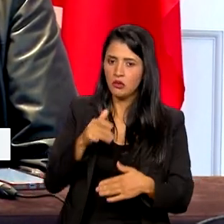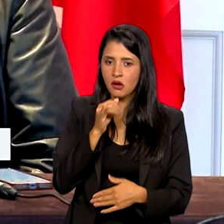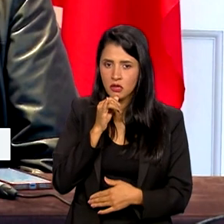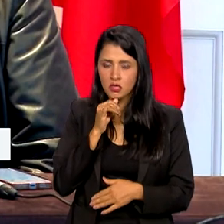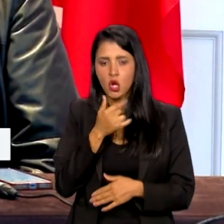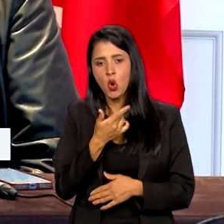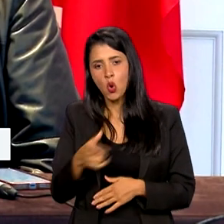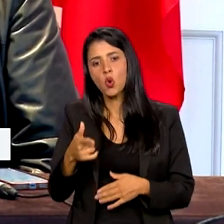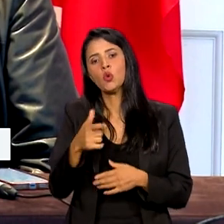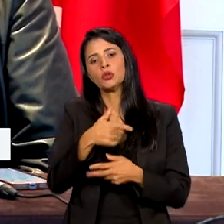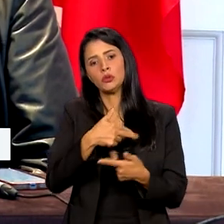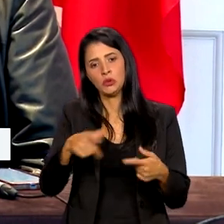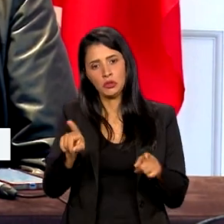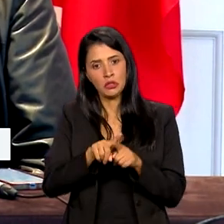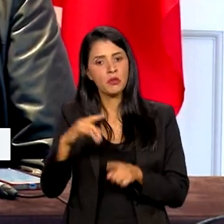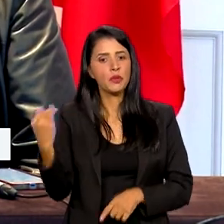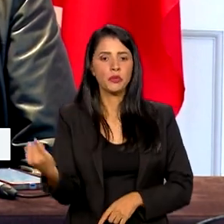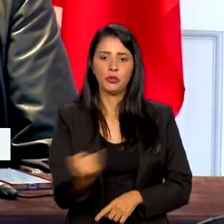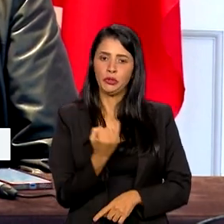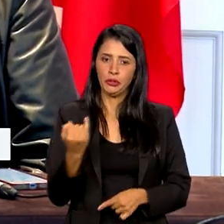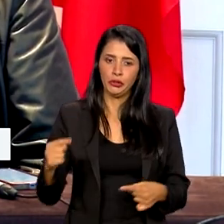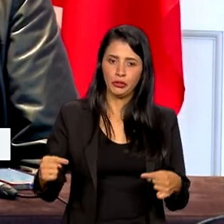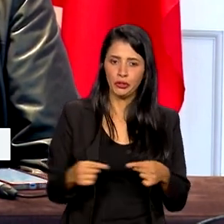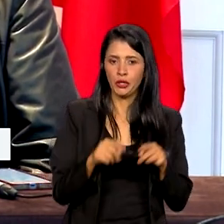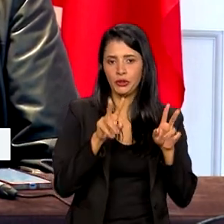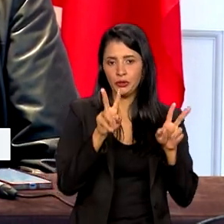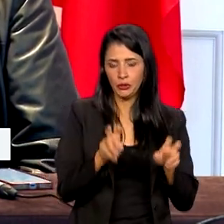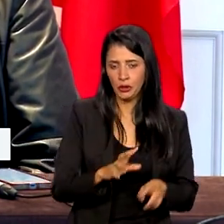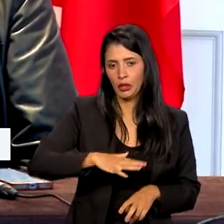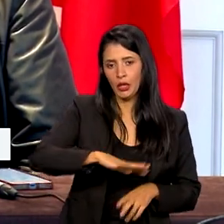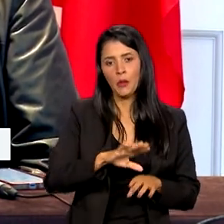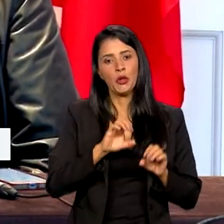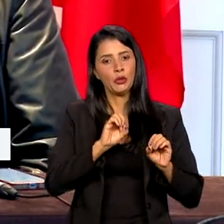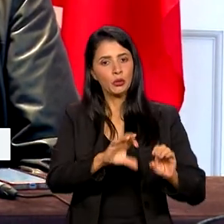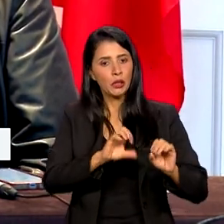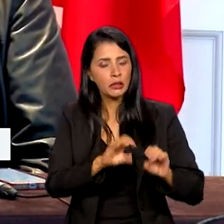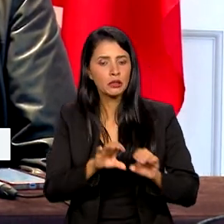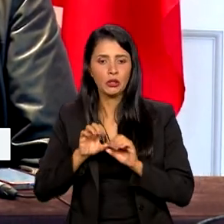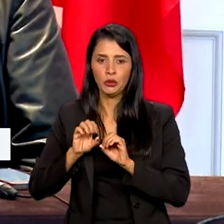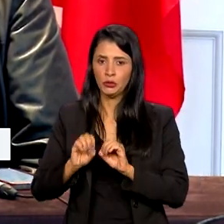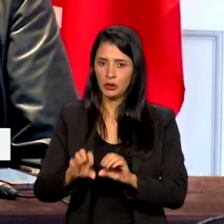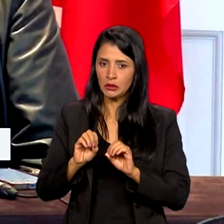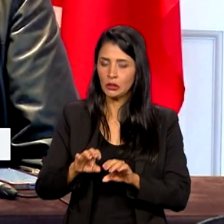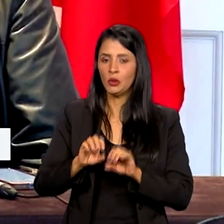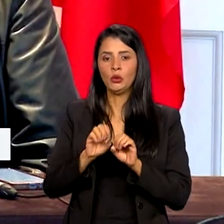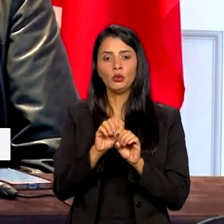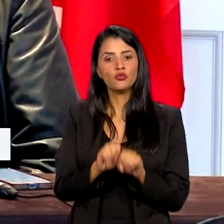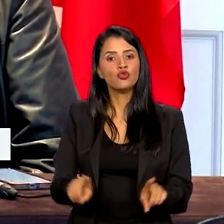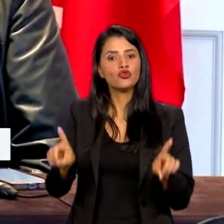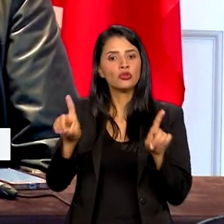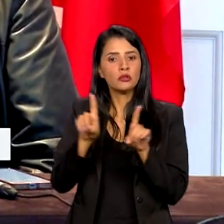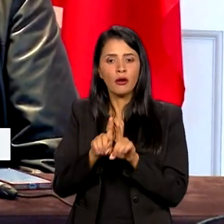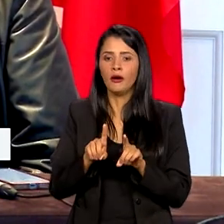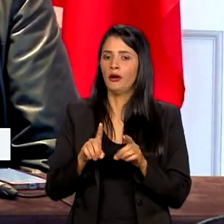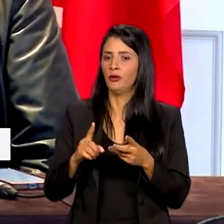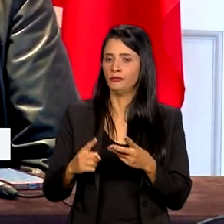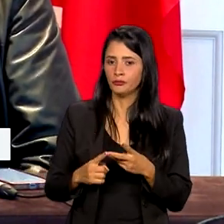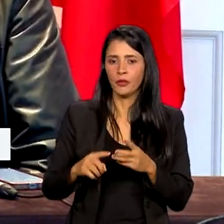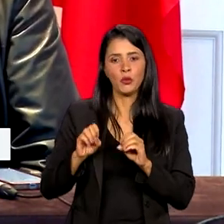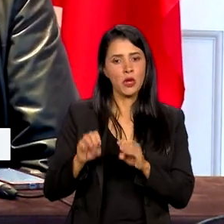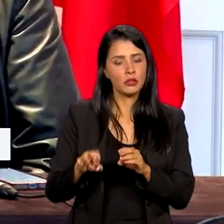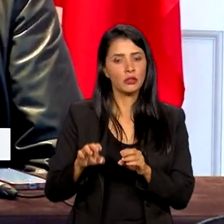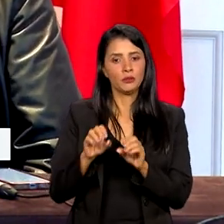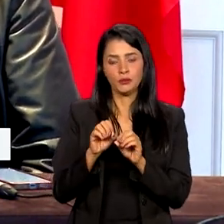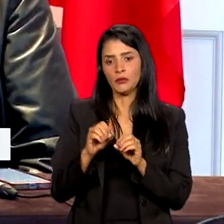fundamentais, questões ligadas à educação, a educação digital, educação para a cidadania, né? Coisas que nós conversamos que ainda